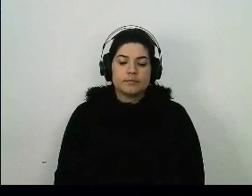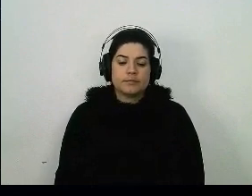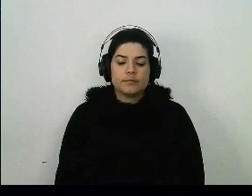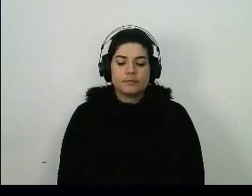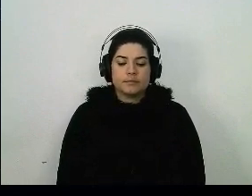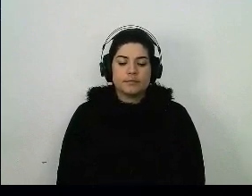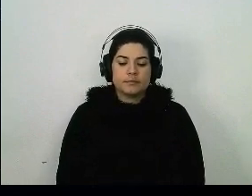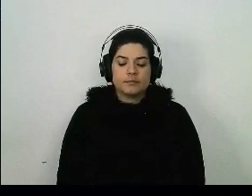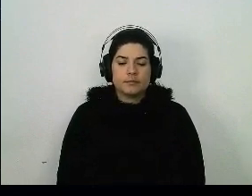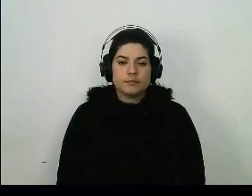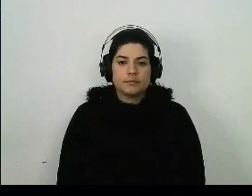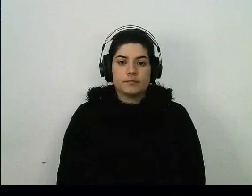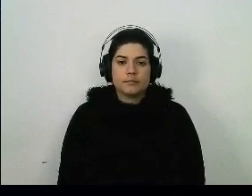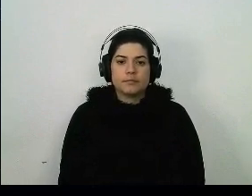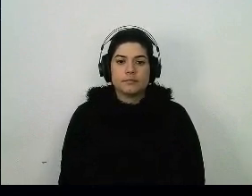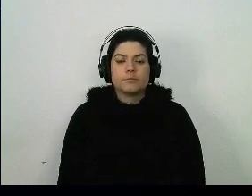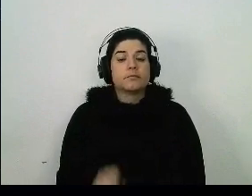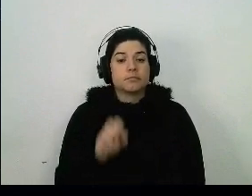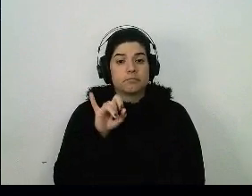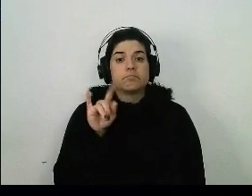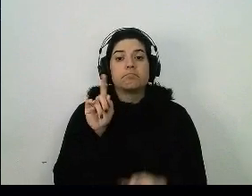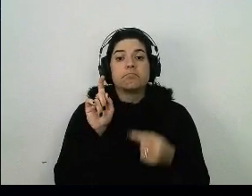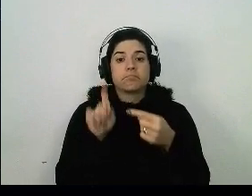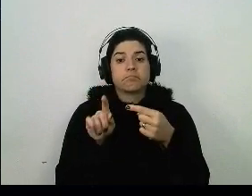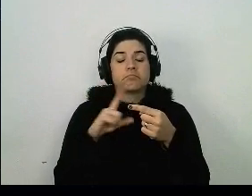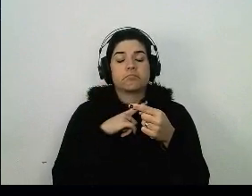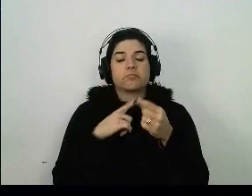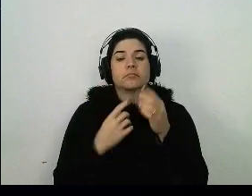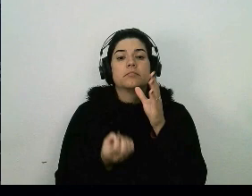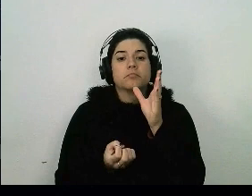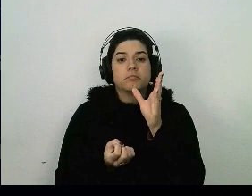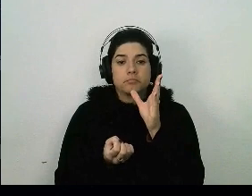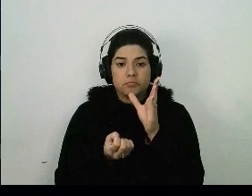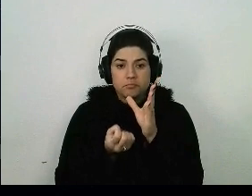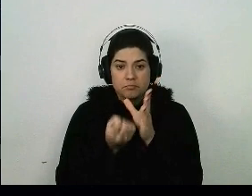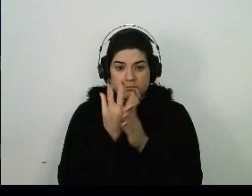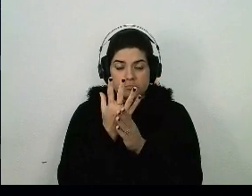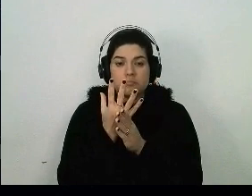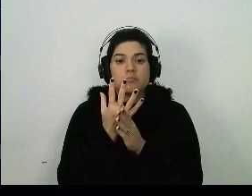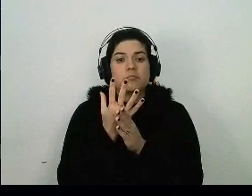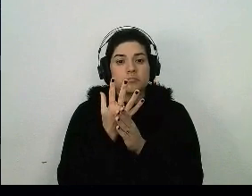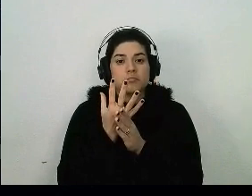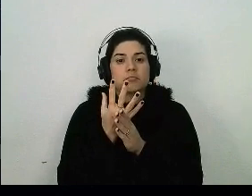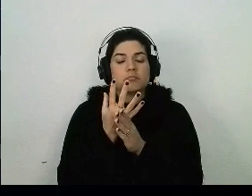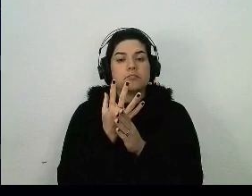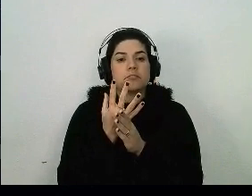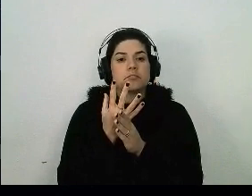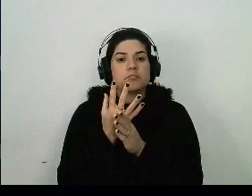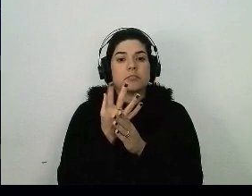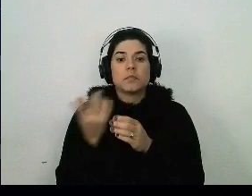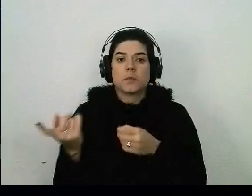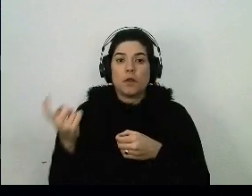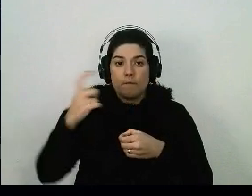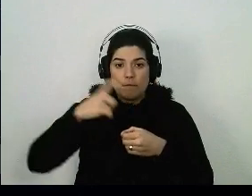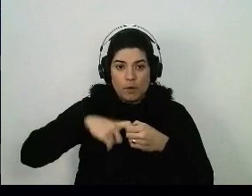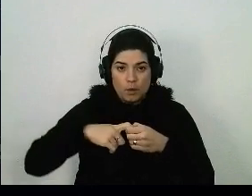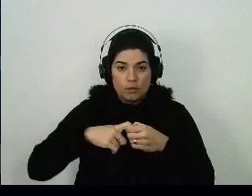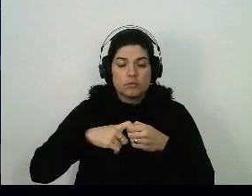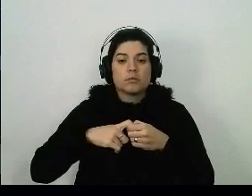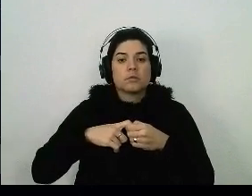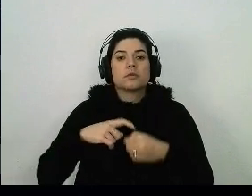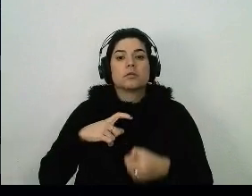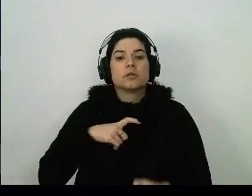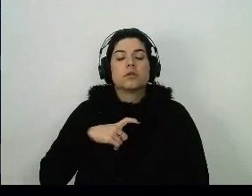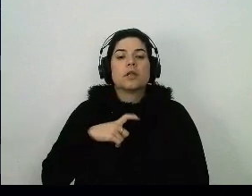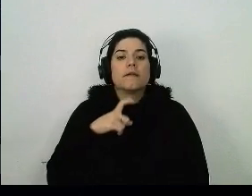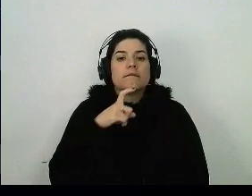Se eu clicar aqui, ele já deu uma opção aqui que ele criou. Se eu botar para aplicar, ele vai voltar para aquela tela e já vai estar verdinho.